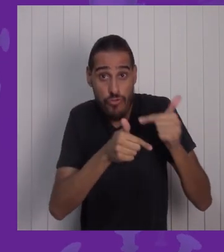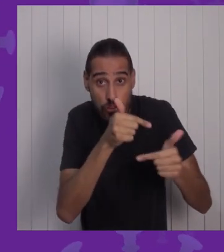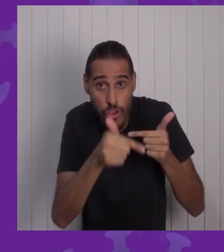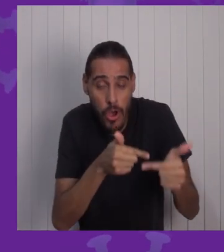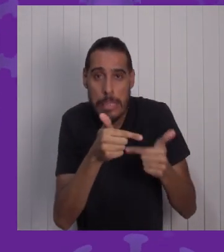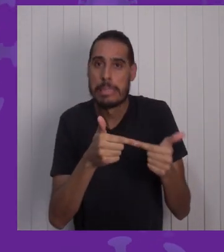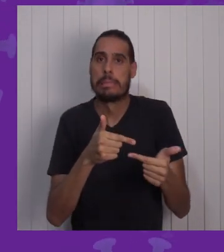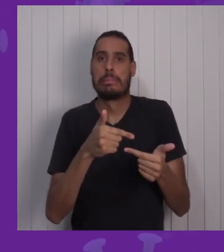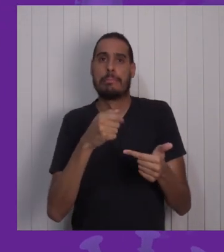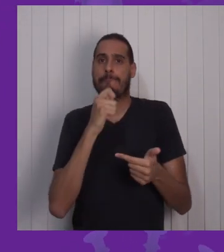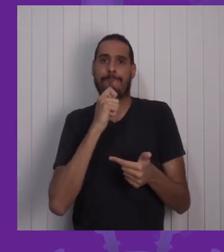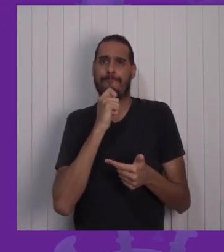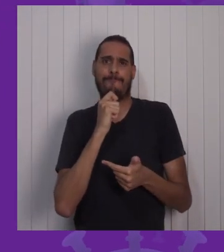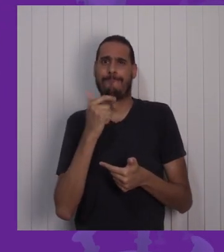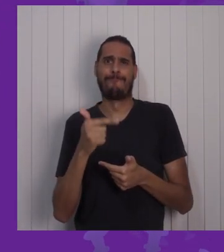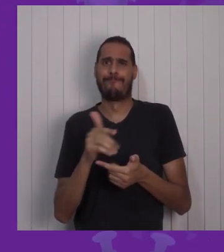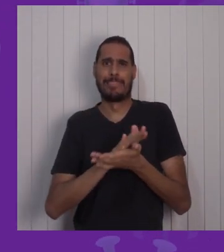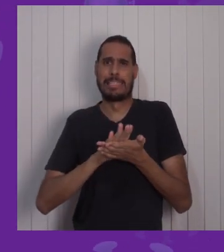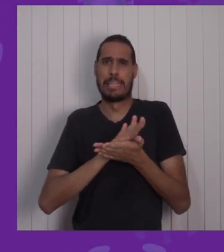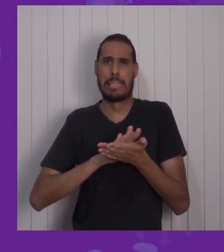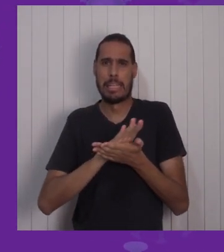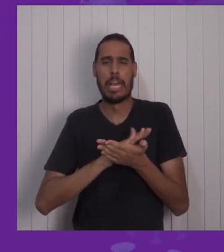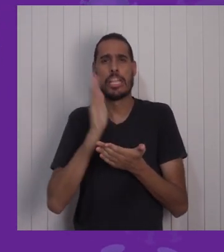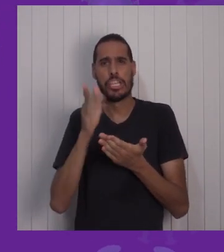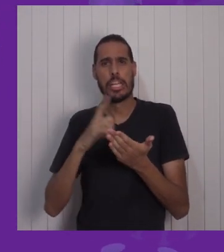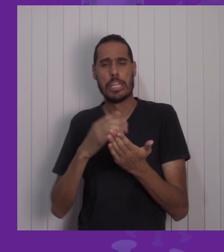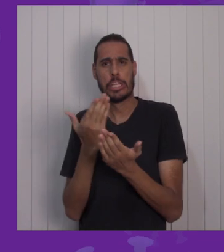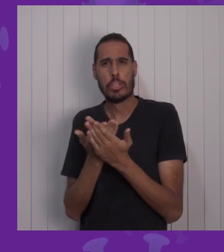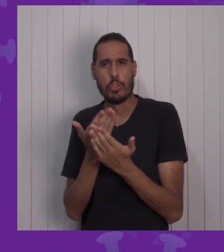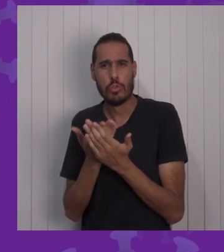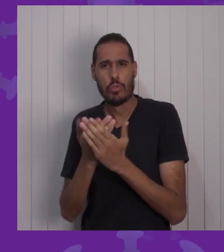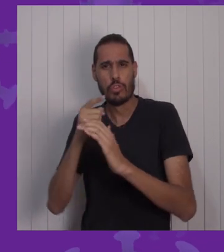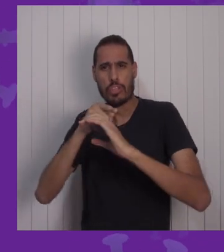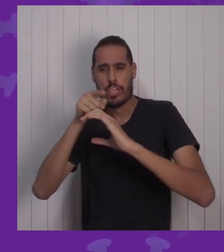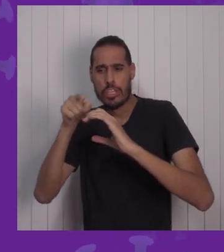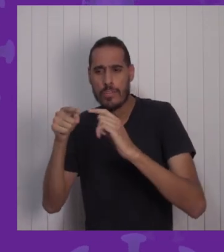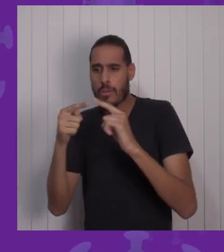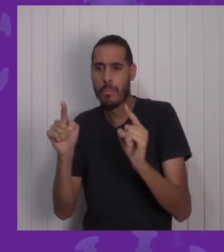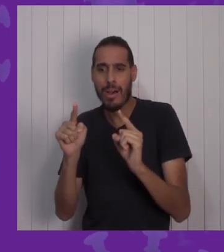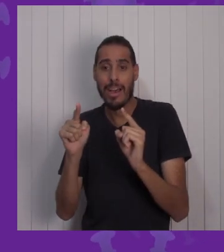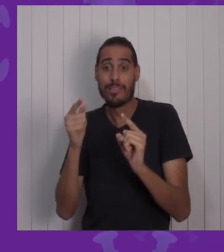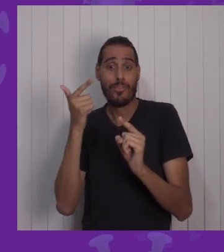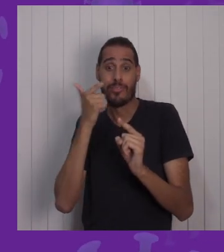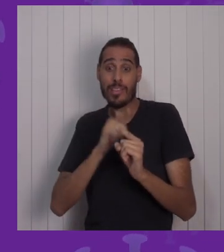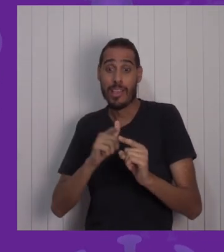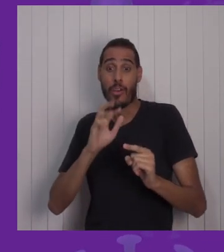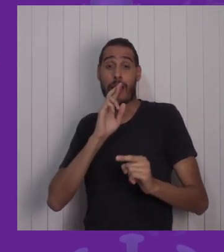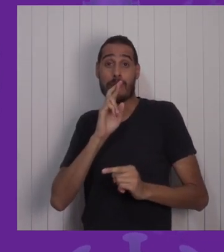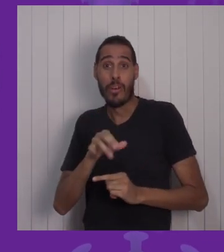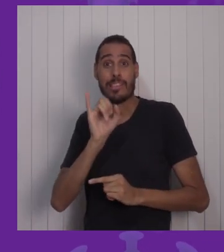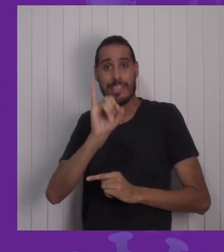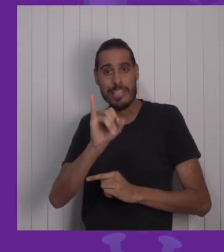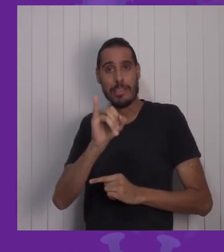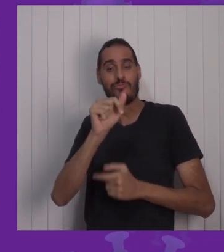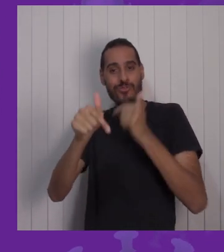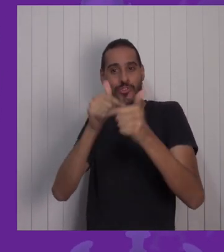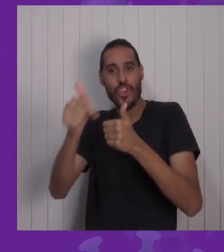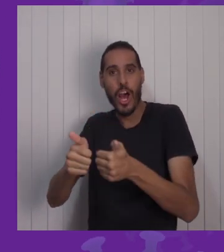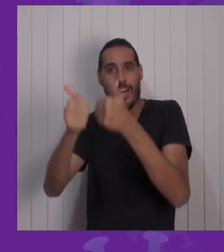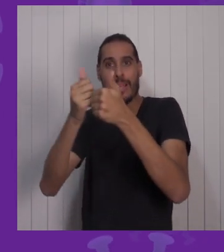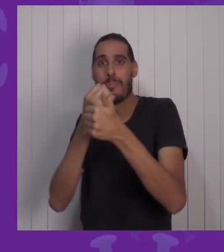pode fazer mal. Então, do ponto de vista da evidência, nós não estamos indicando a cloroquina para